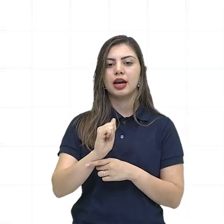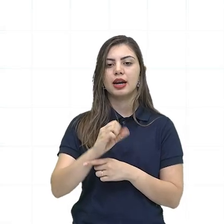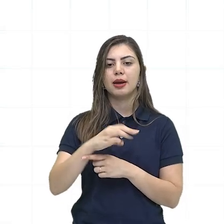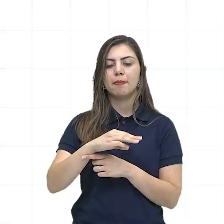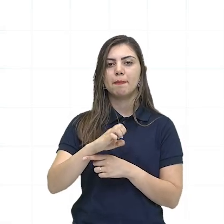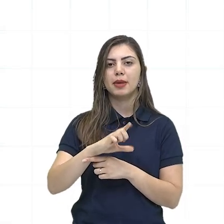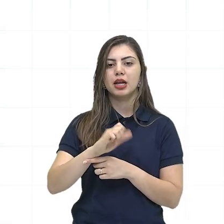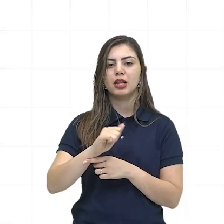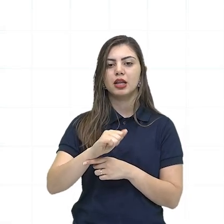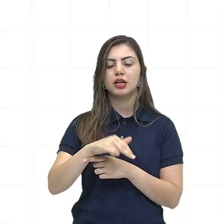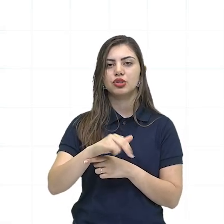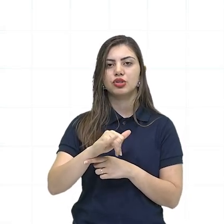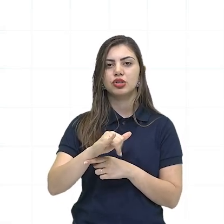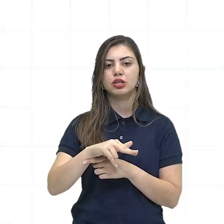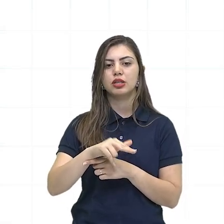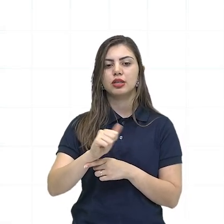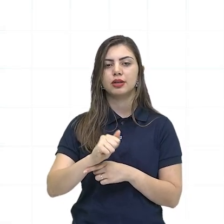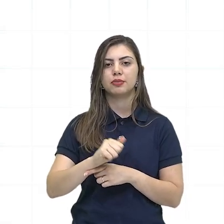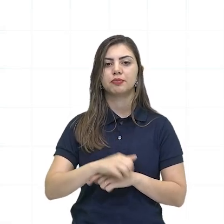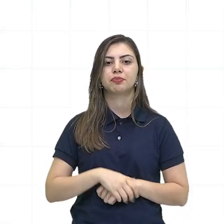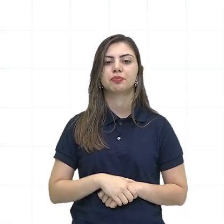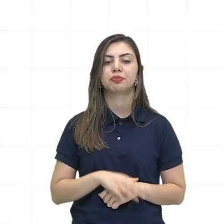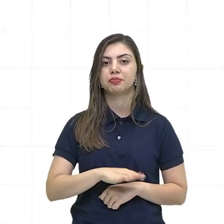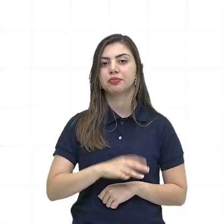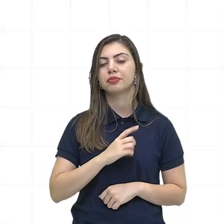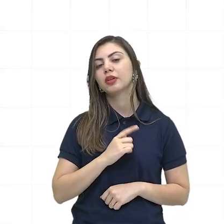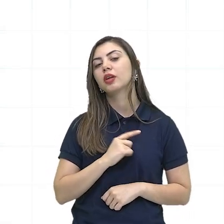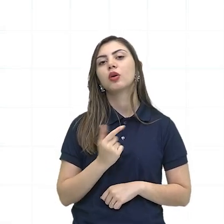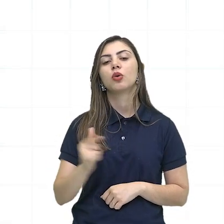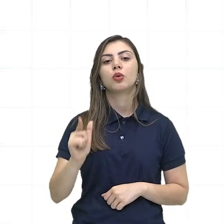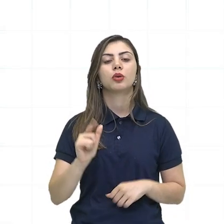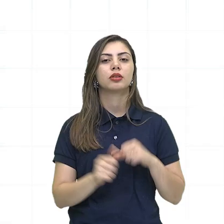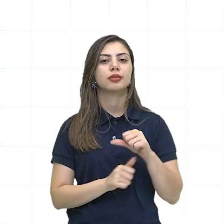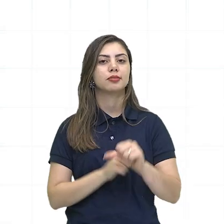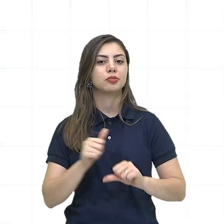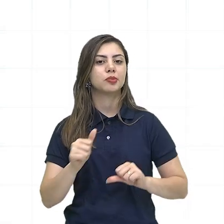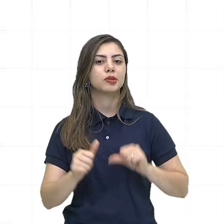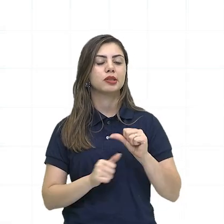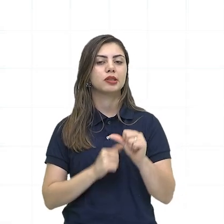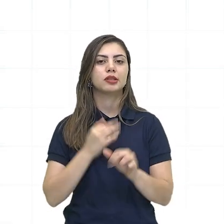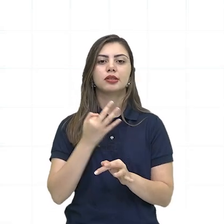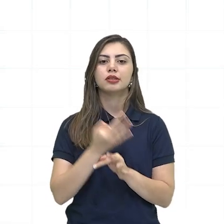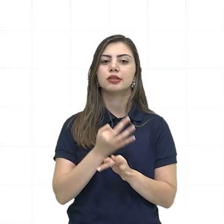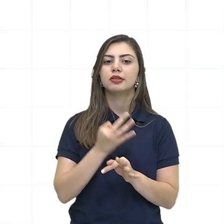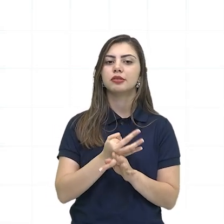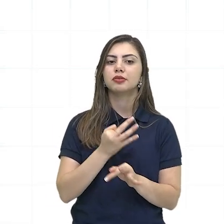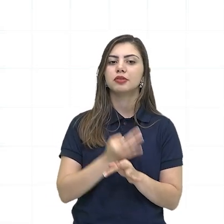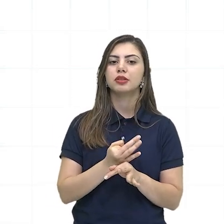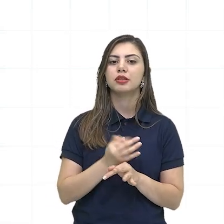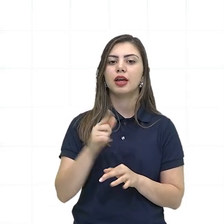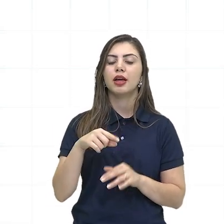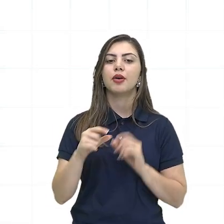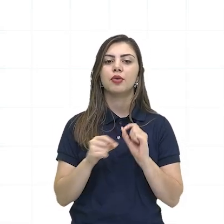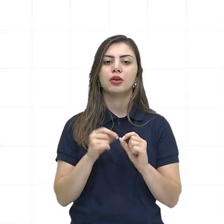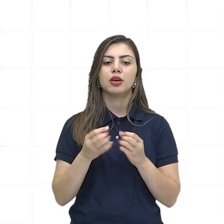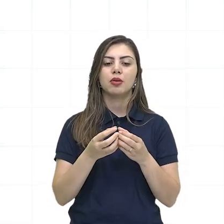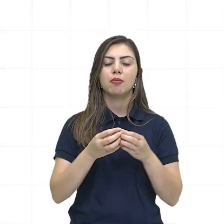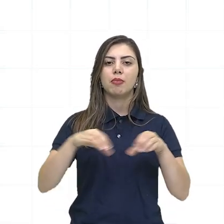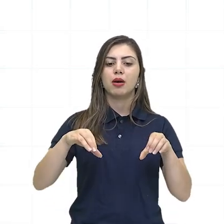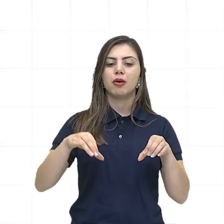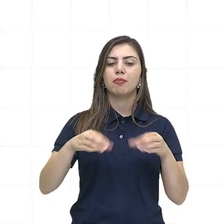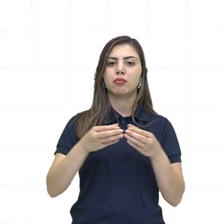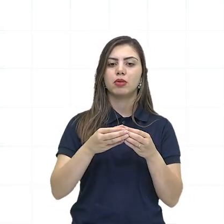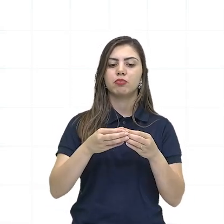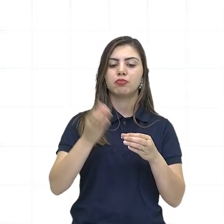caramelanina. Isso mesmo. Nós temos outra transformação física, que é chamada de coagulação da clara do